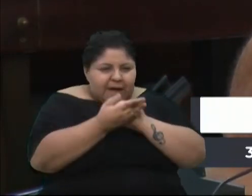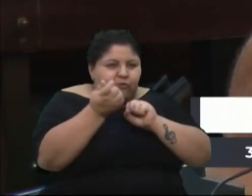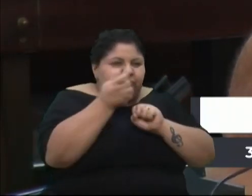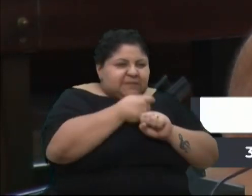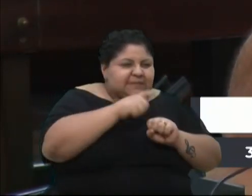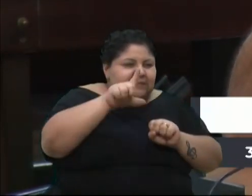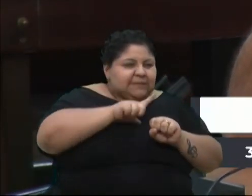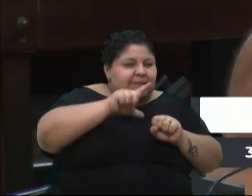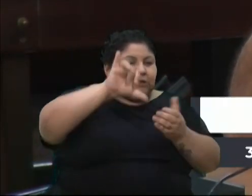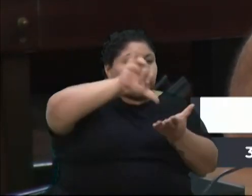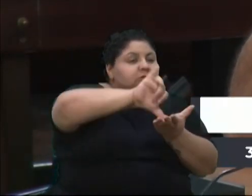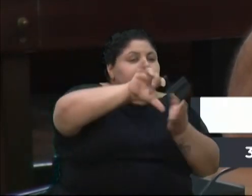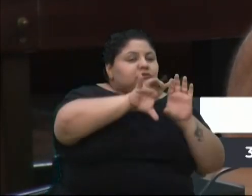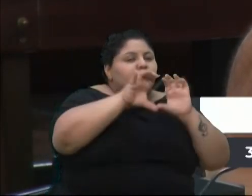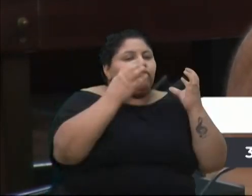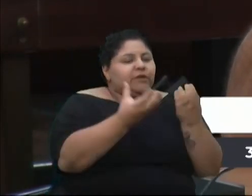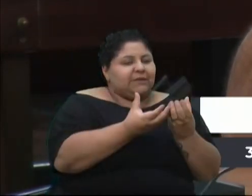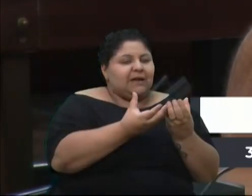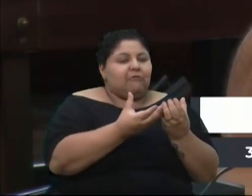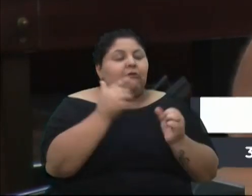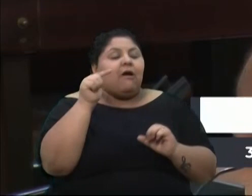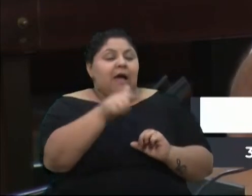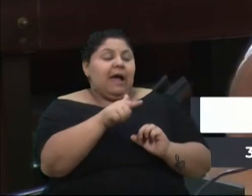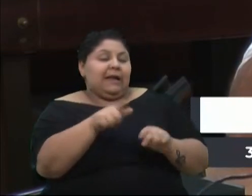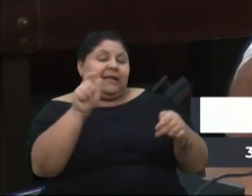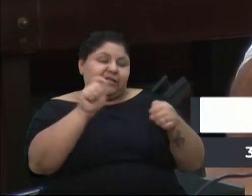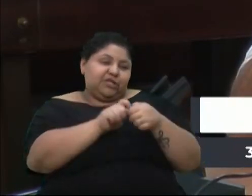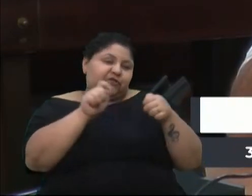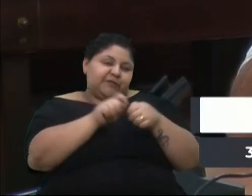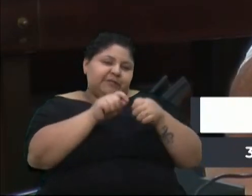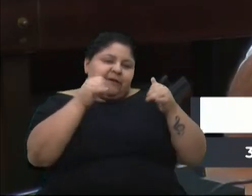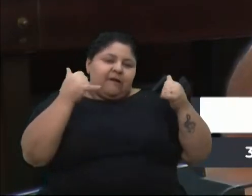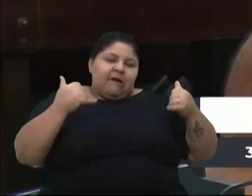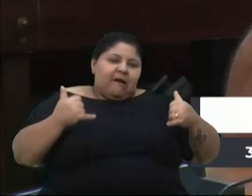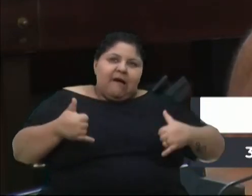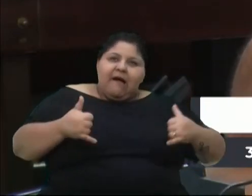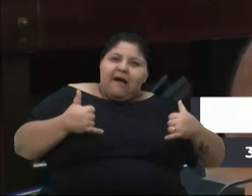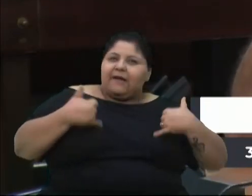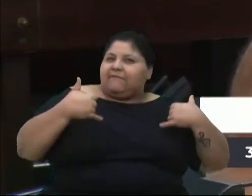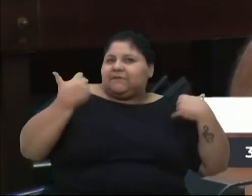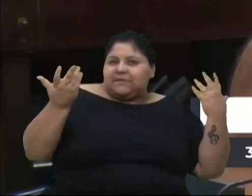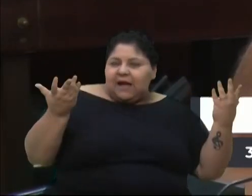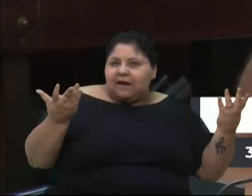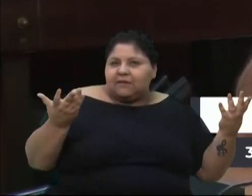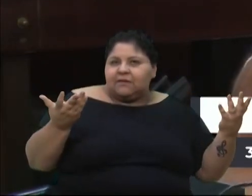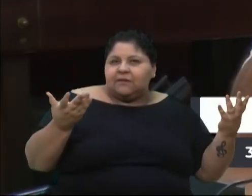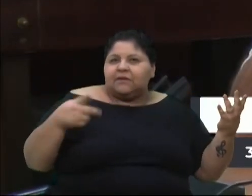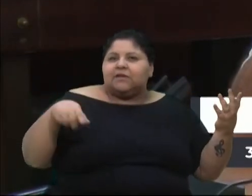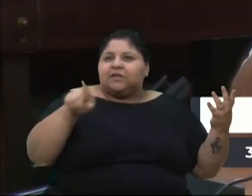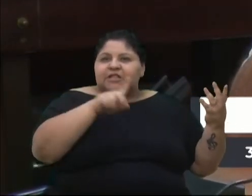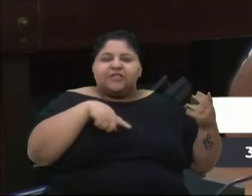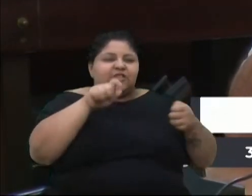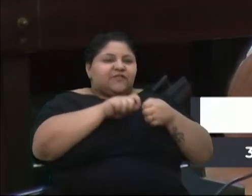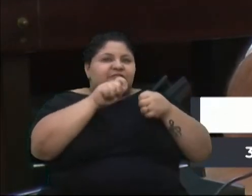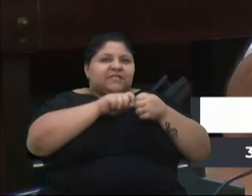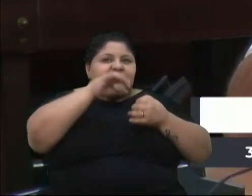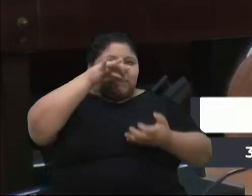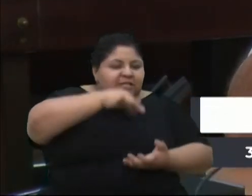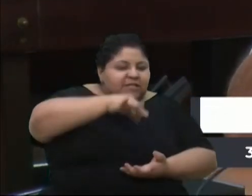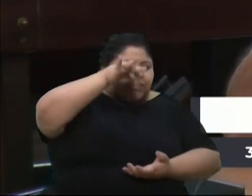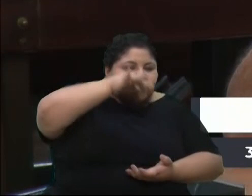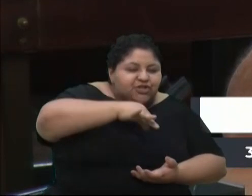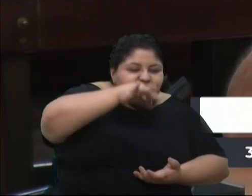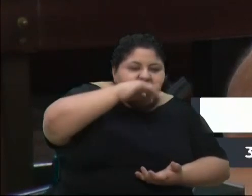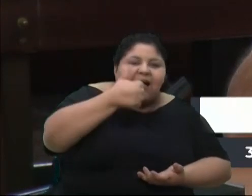comunitário. Nós realizava ali aniversário, nosso dia para fazer aniversário, nosso dia para fazer chá de fralda, as